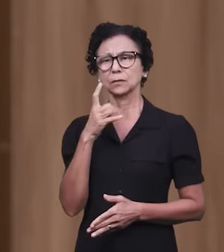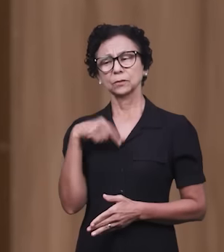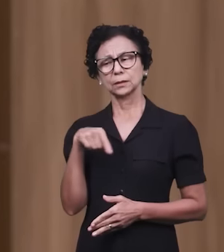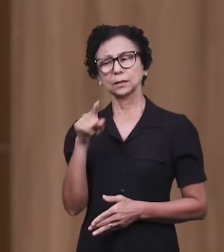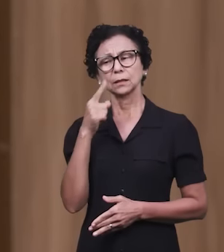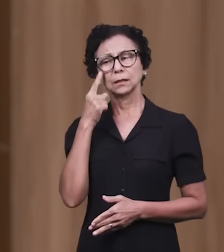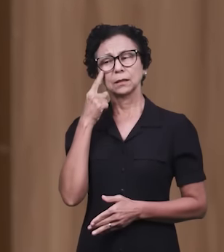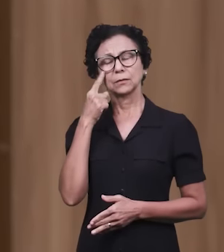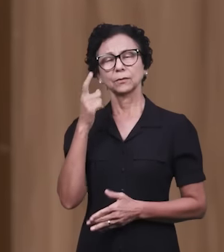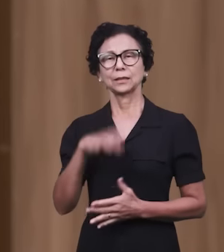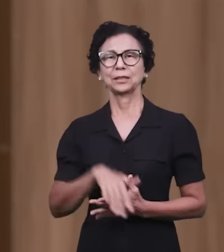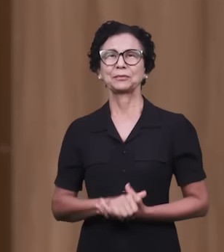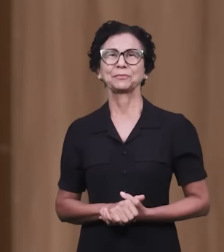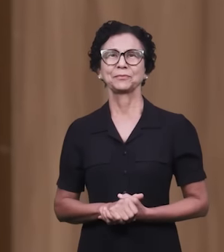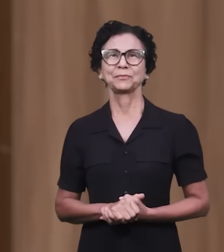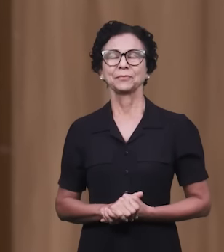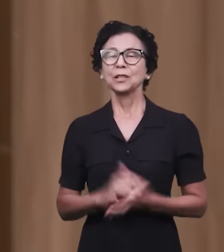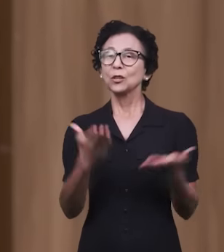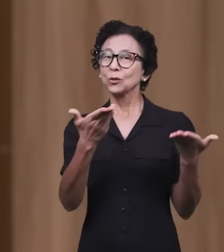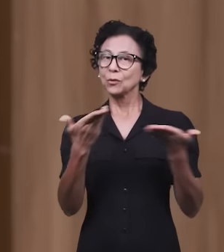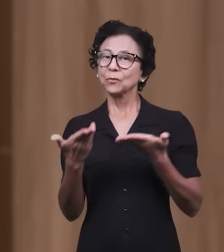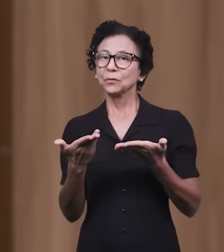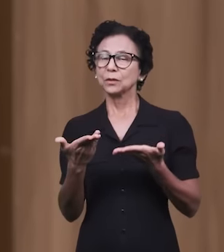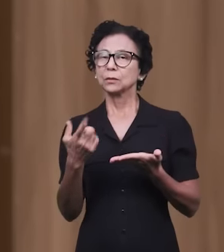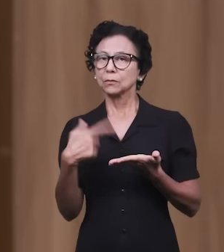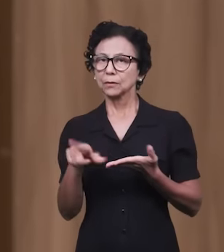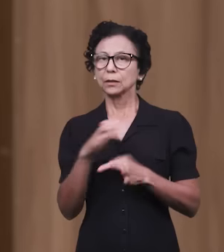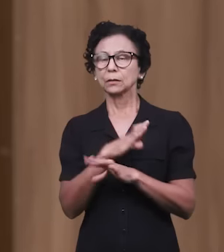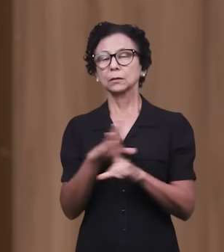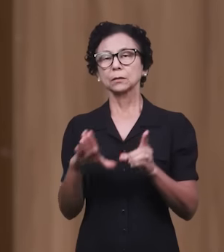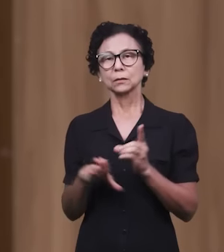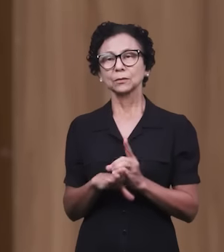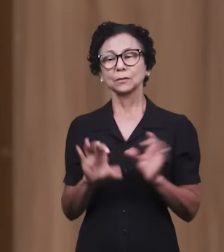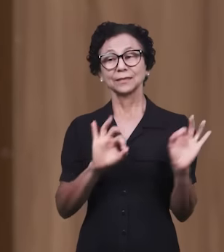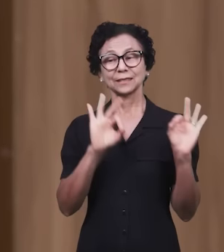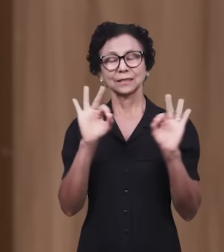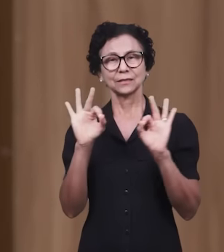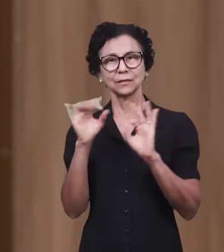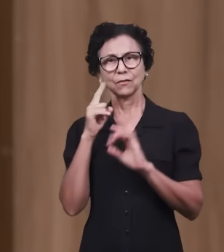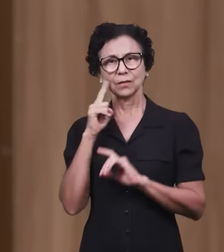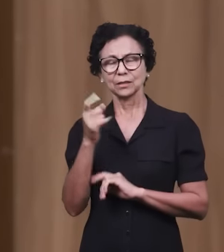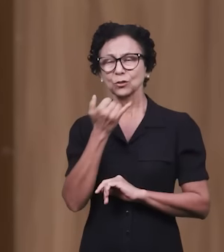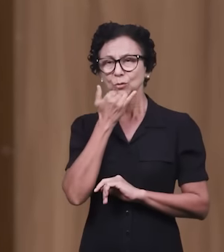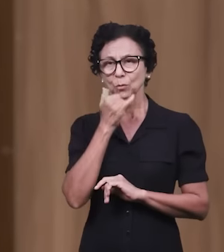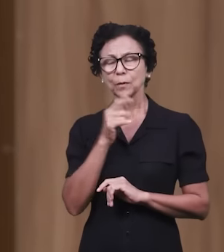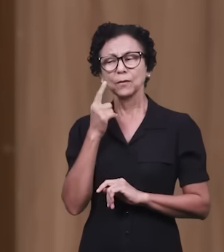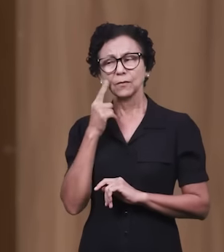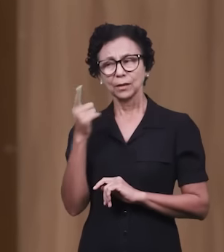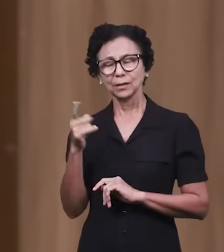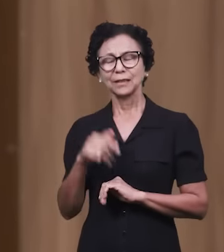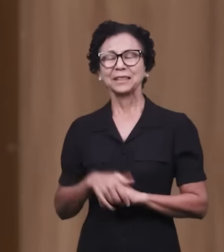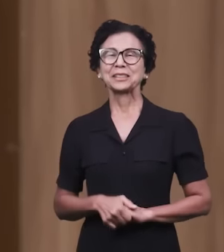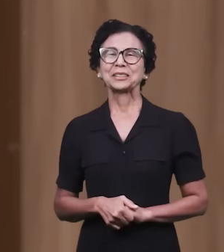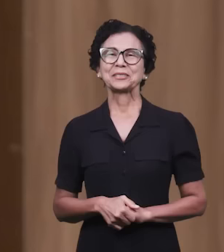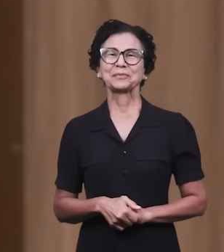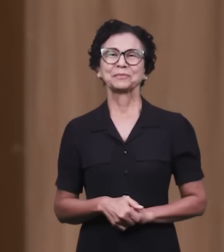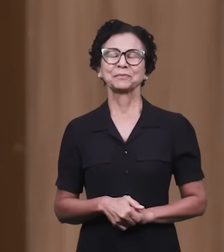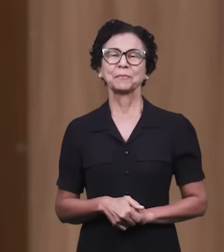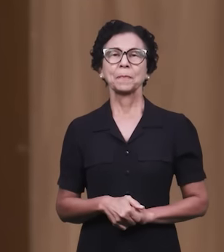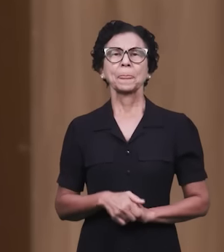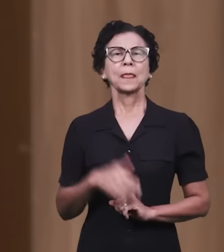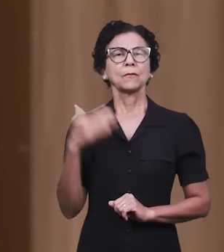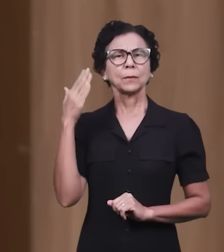conosco. Então você é convidado. Venha aos nossos cultos, assistam, você vai ser assistido, você vai ser atendido, você vai ver os louvores, vai ver a palavra